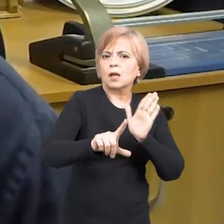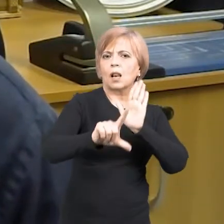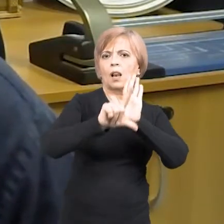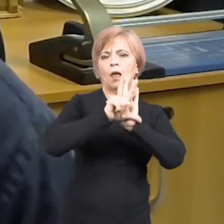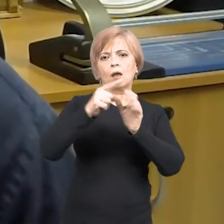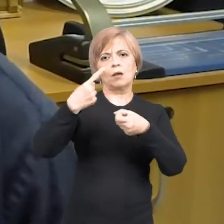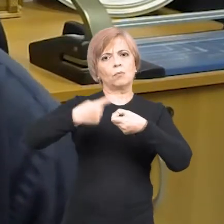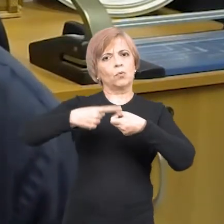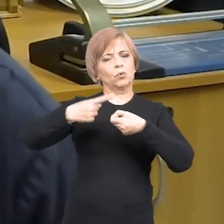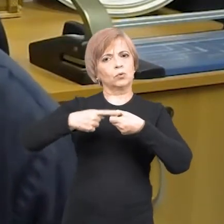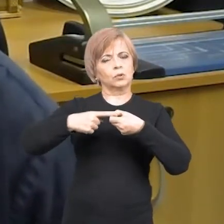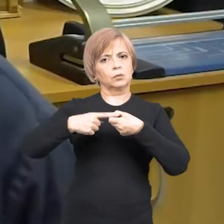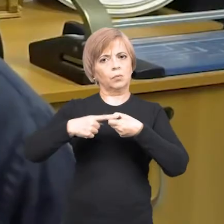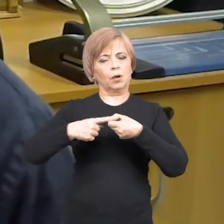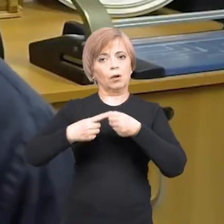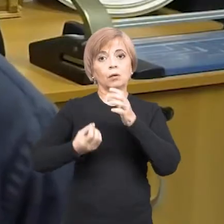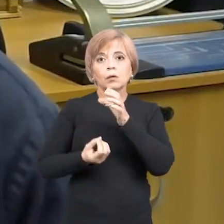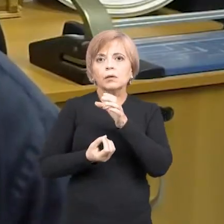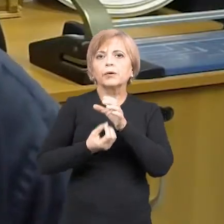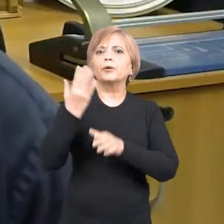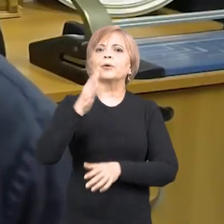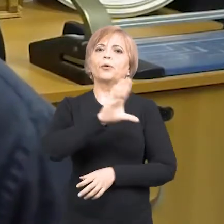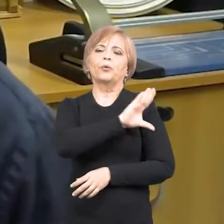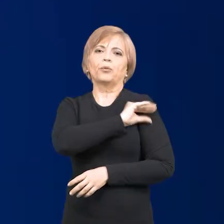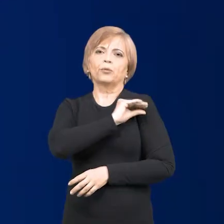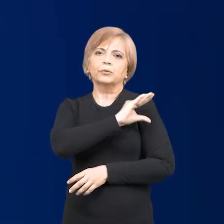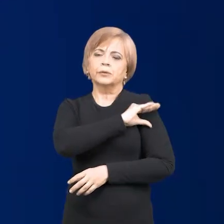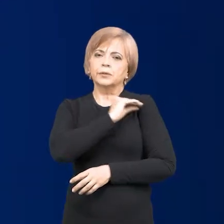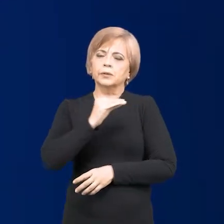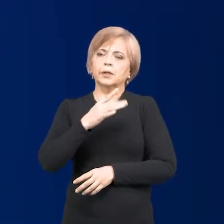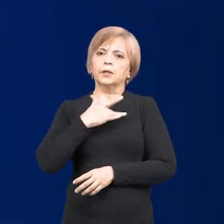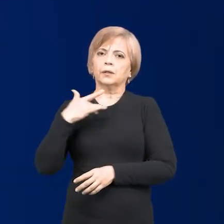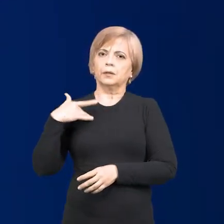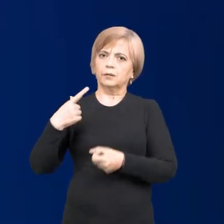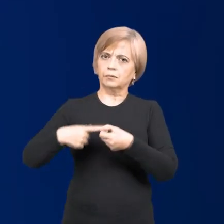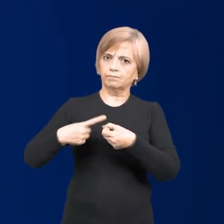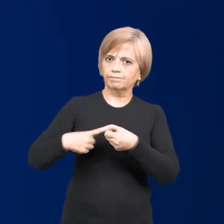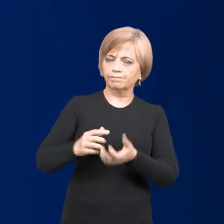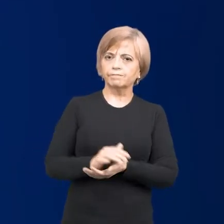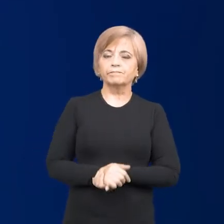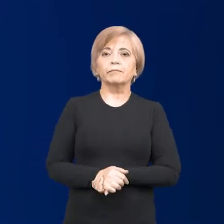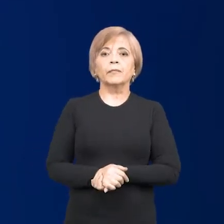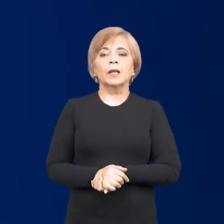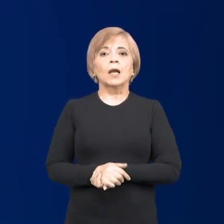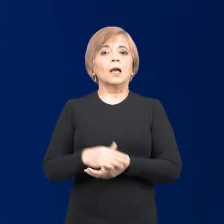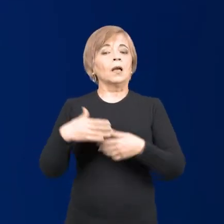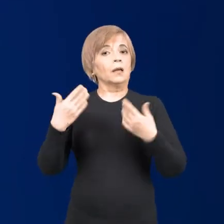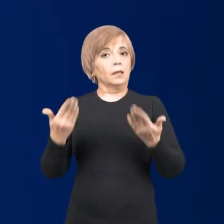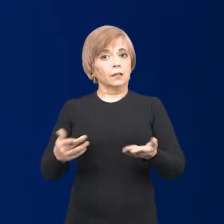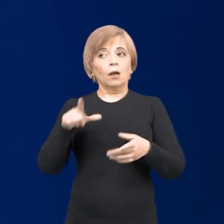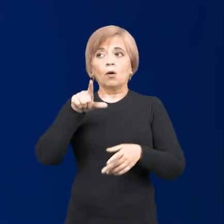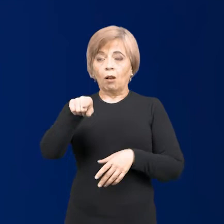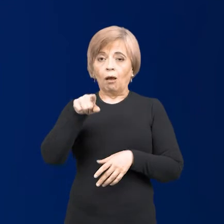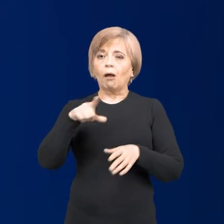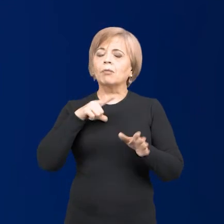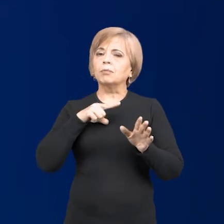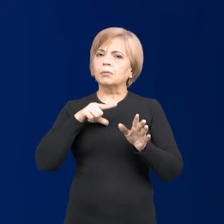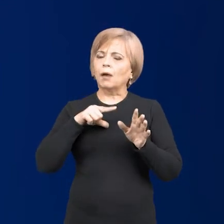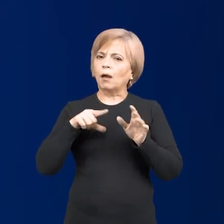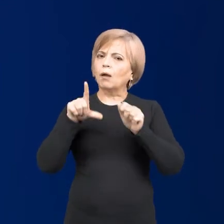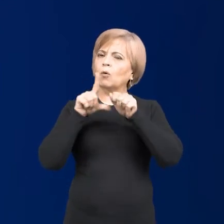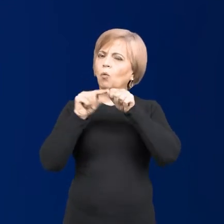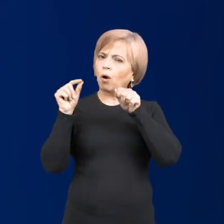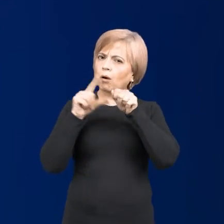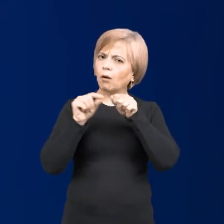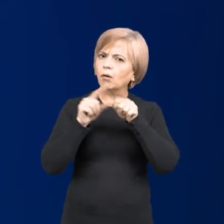especificamente na lei municipal que criou o Conselho Municipal de Saúde. Lá tinha um dispositivo, que é até